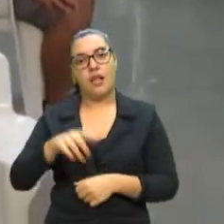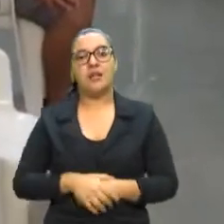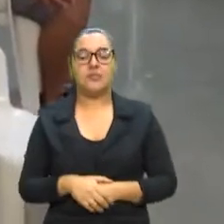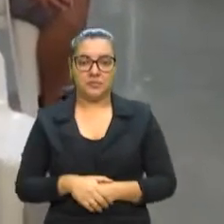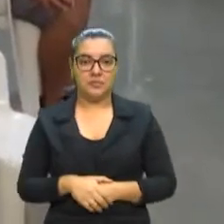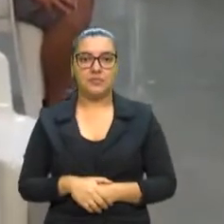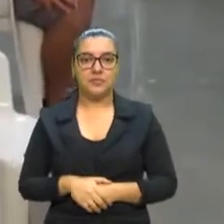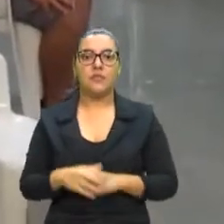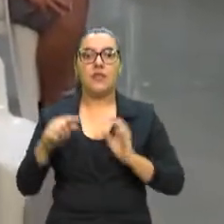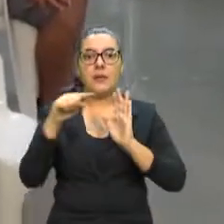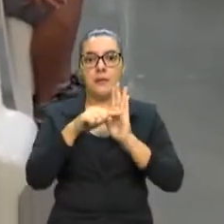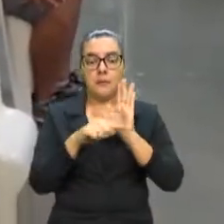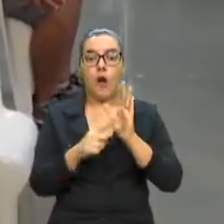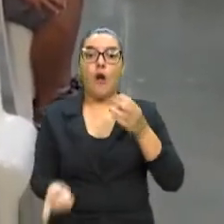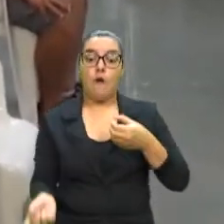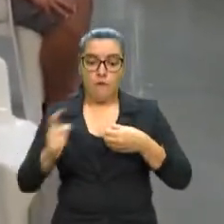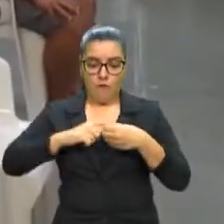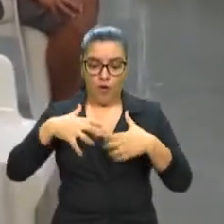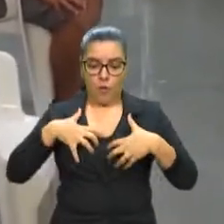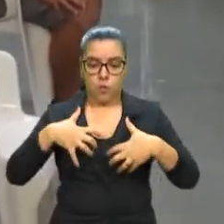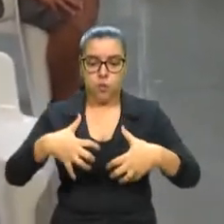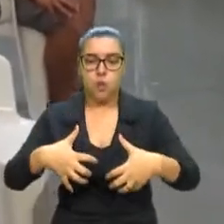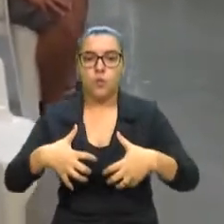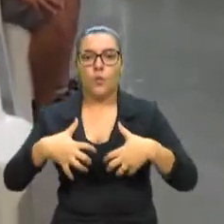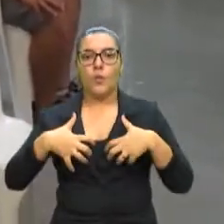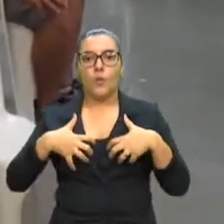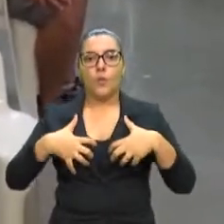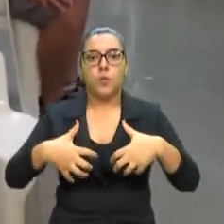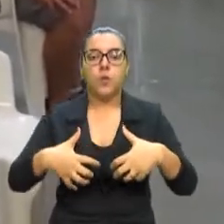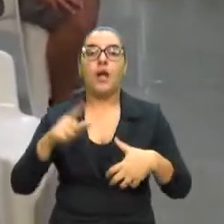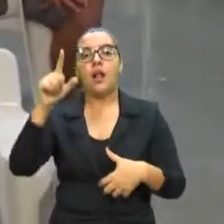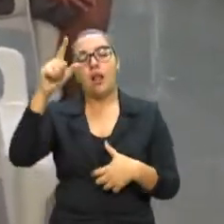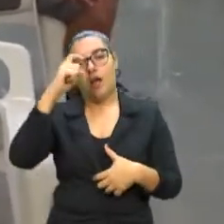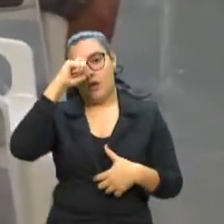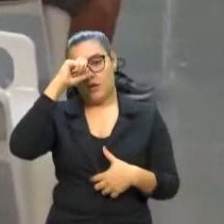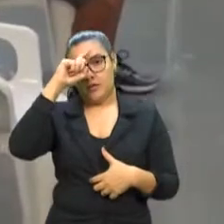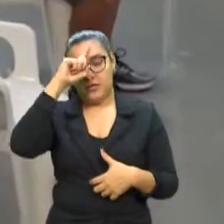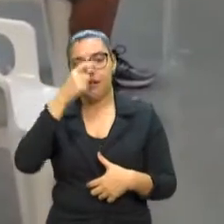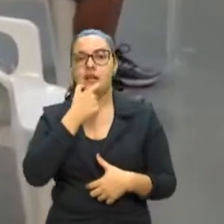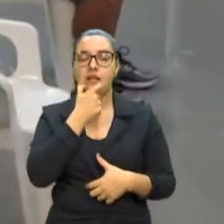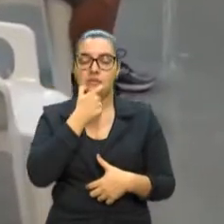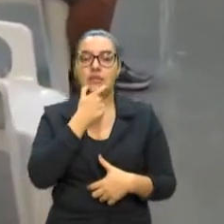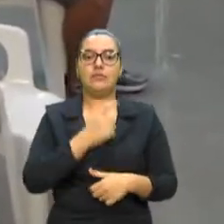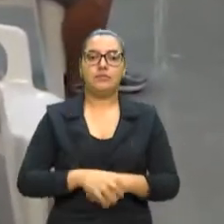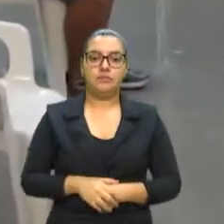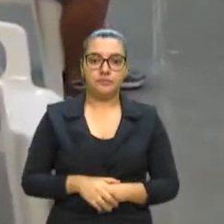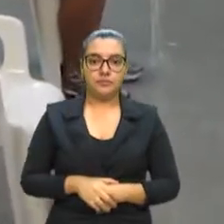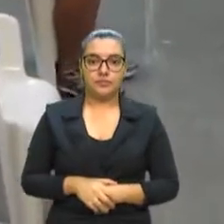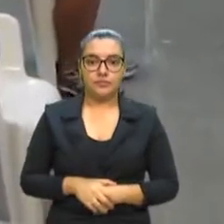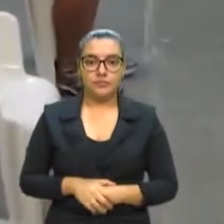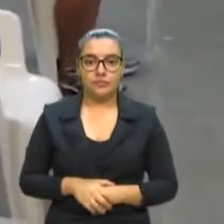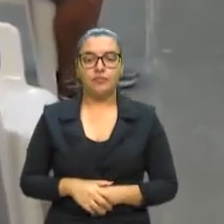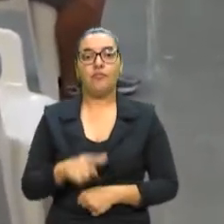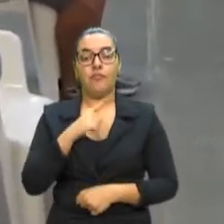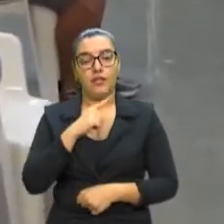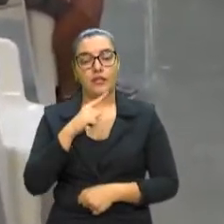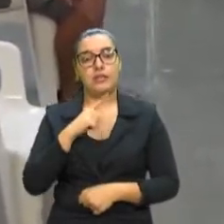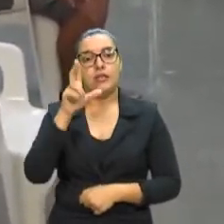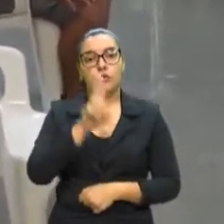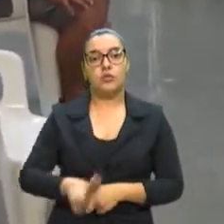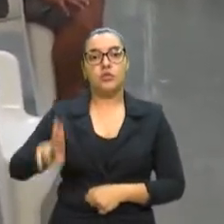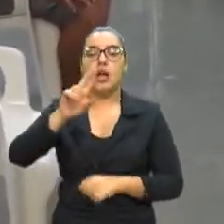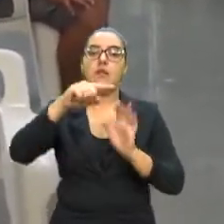de reabilitação pulmonar do Hospital de Messejana, Dr. Carlos Alberto Studart Gomes, tem utilizado o programa